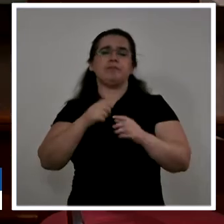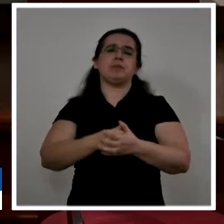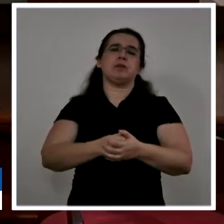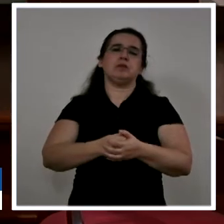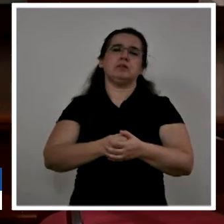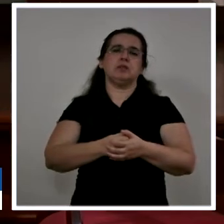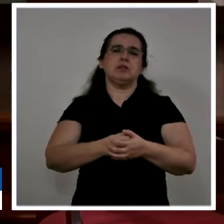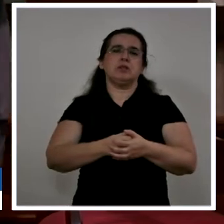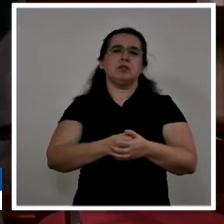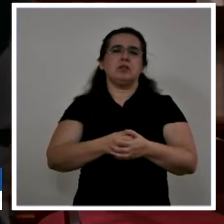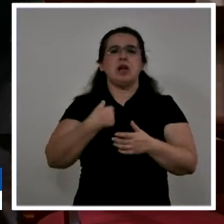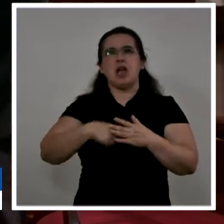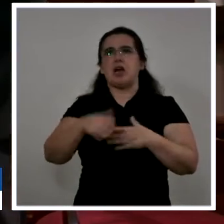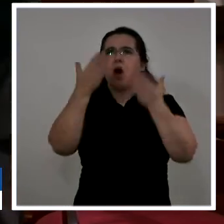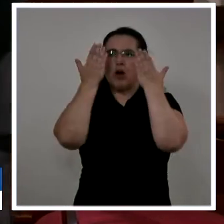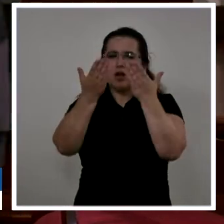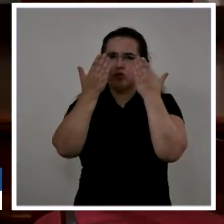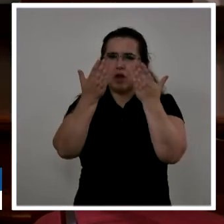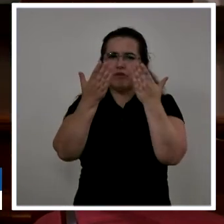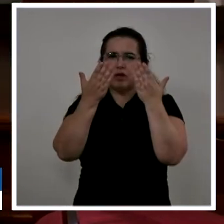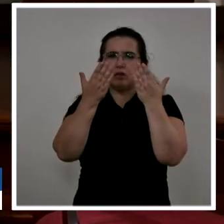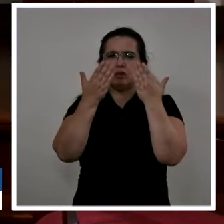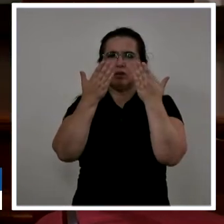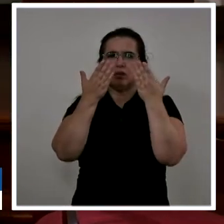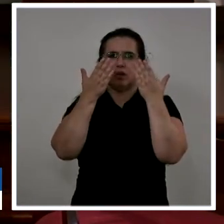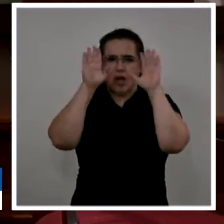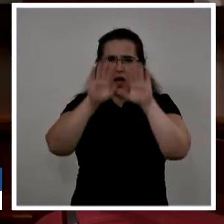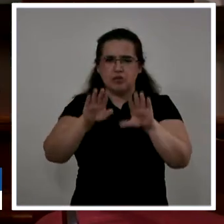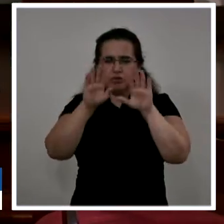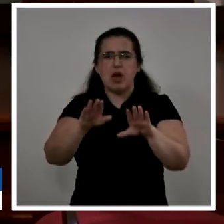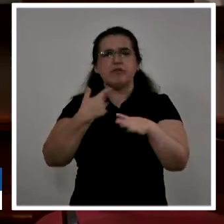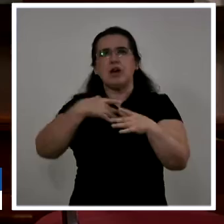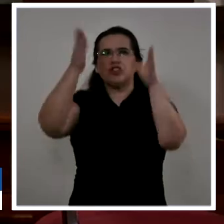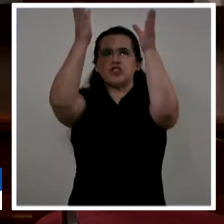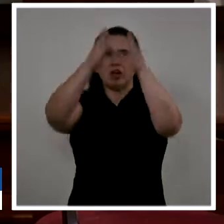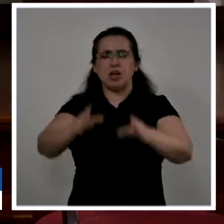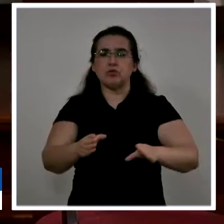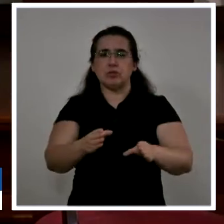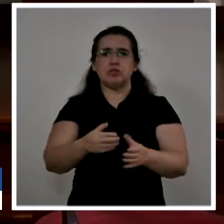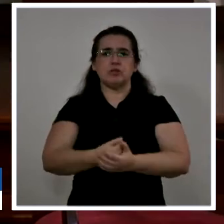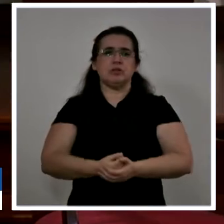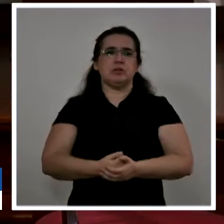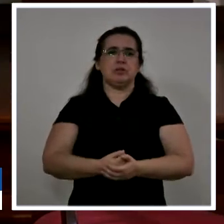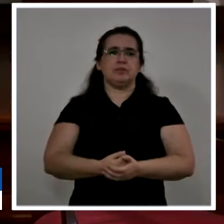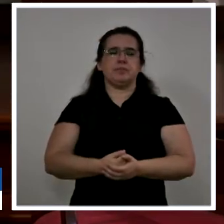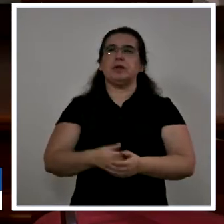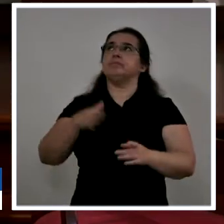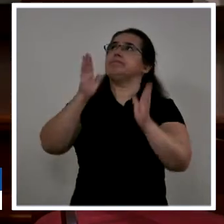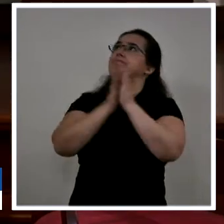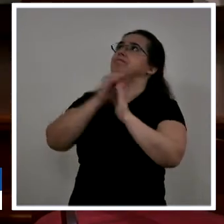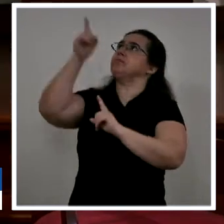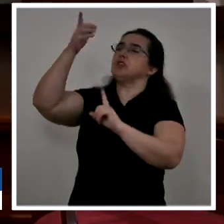era um adorador de ídolos ou tinha uma religião pagã, God's going to hold you accountable for that. Deus